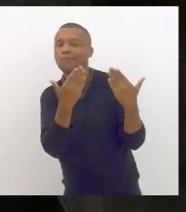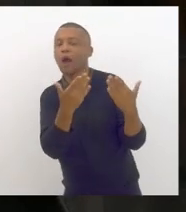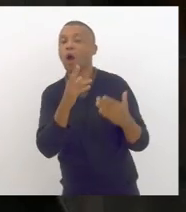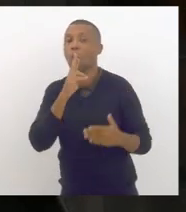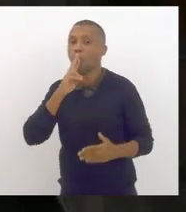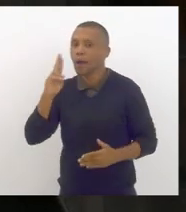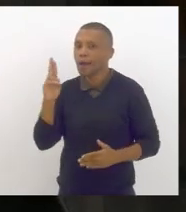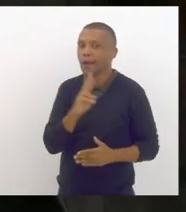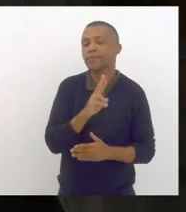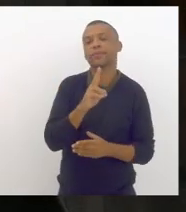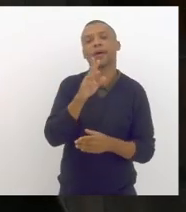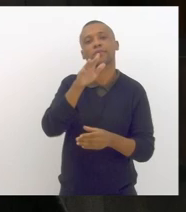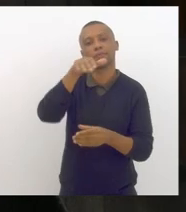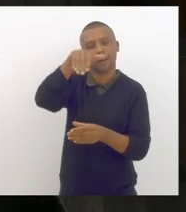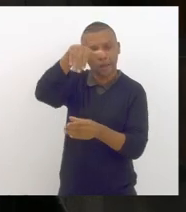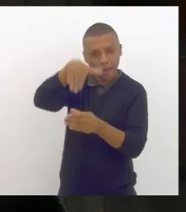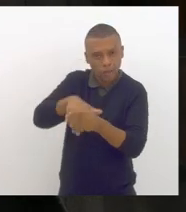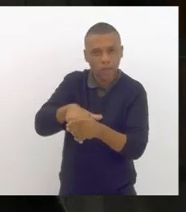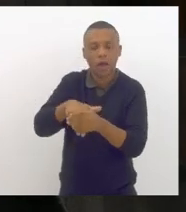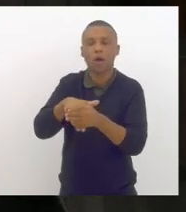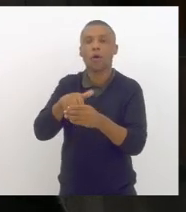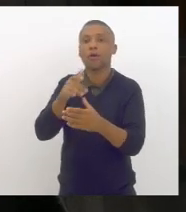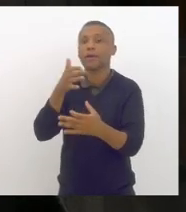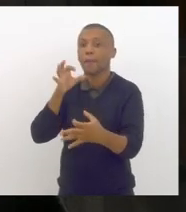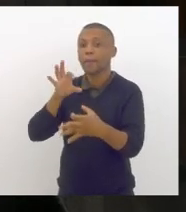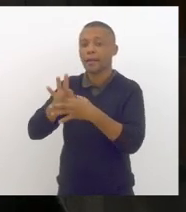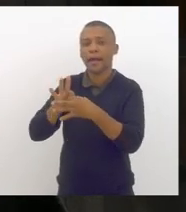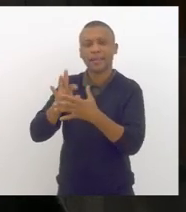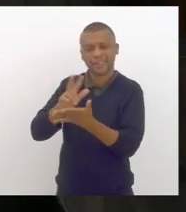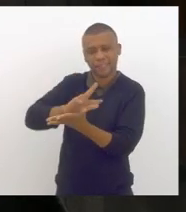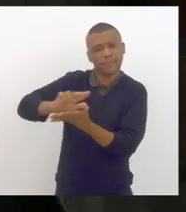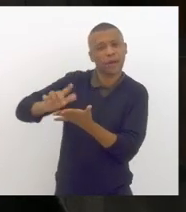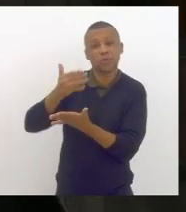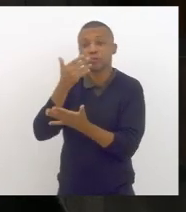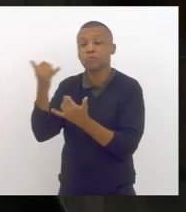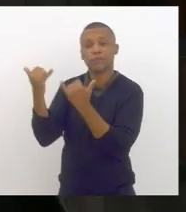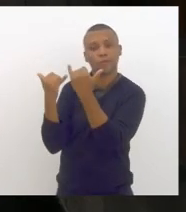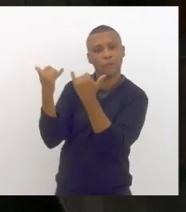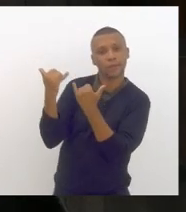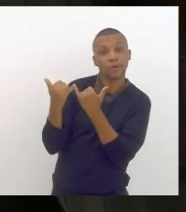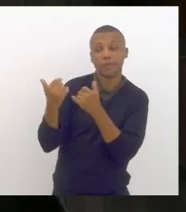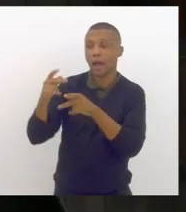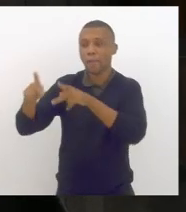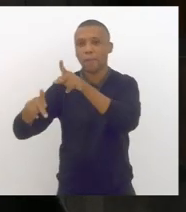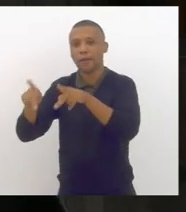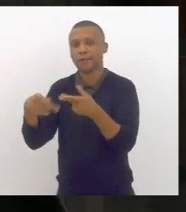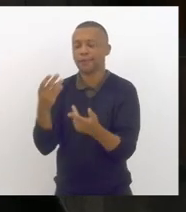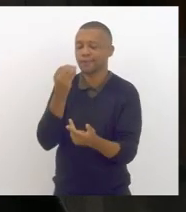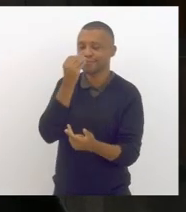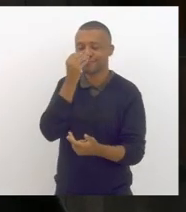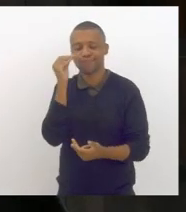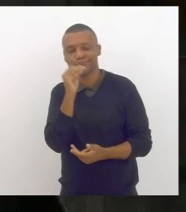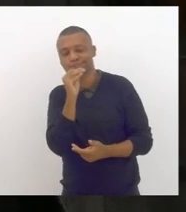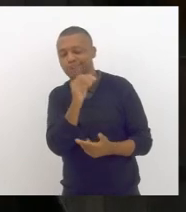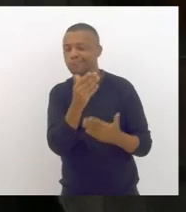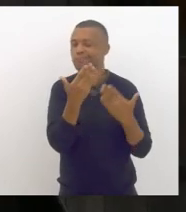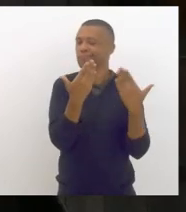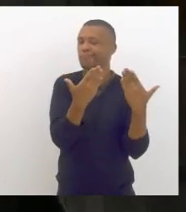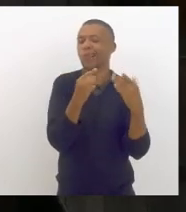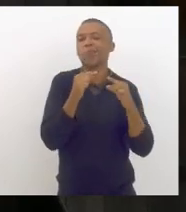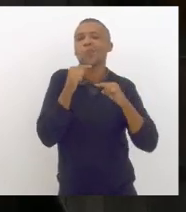aplicar sobre ele aplicar sobre ele esse conjunto de informações que são desacreditados acreditação das urnas eletrônicas